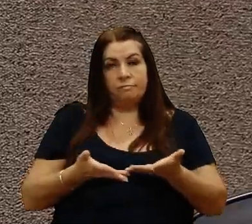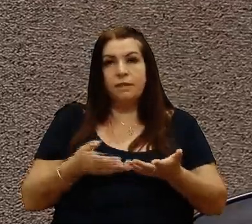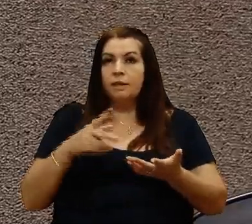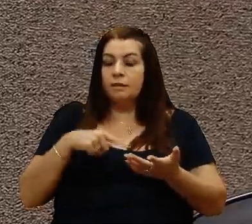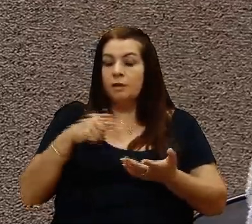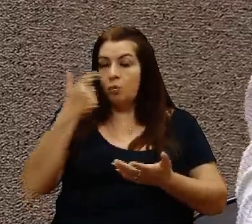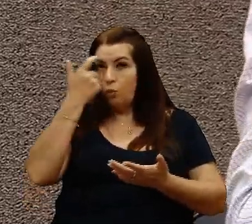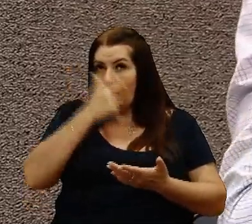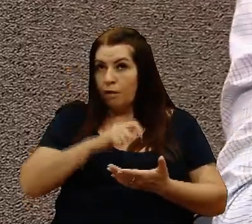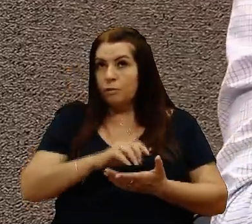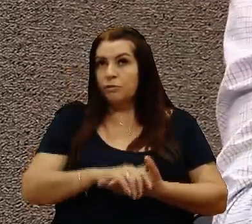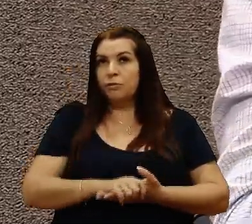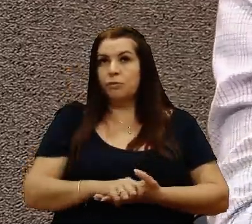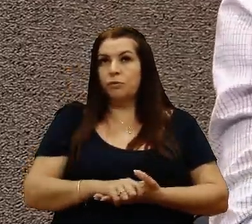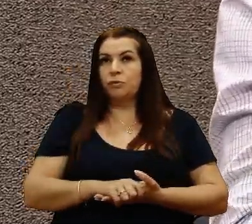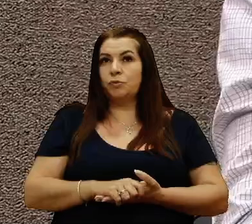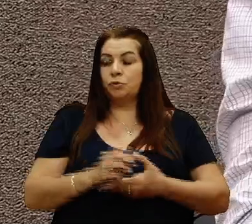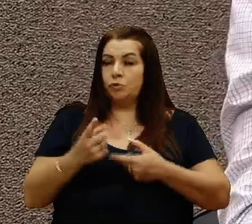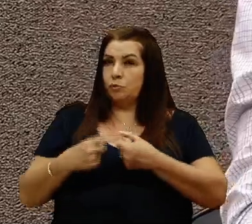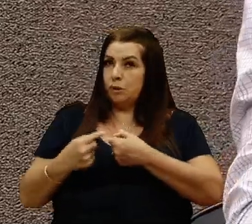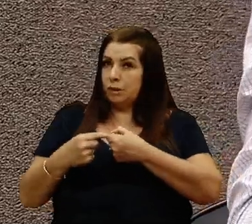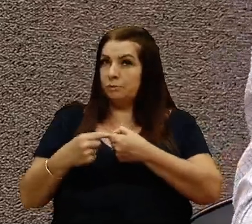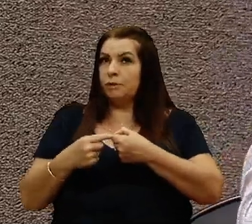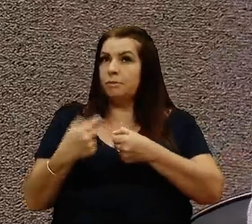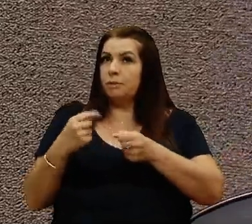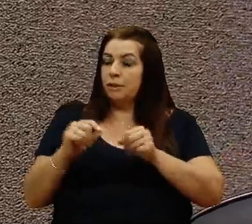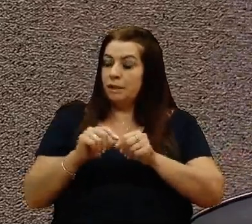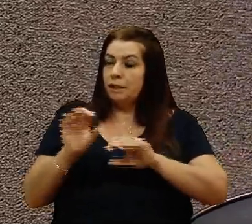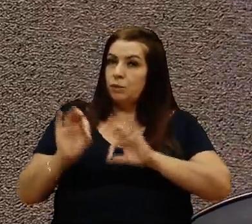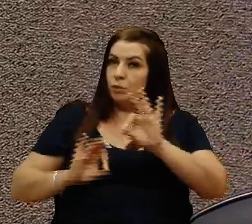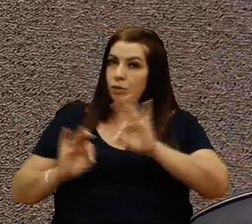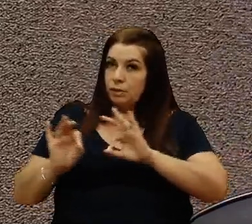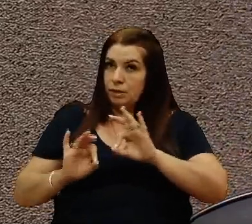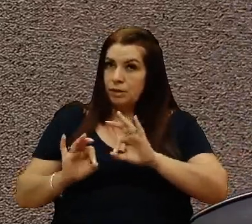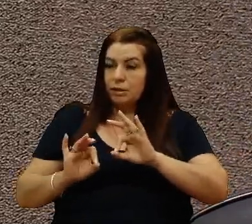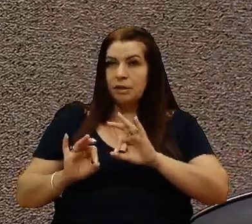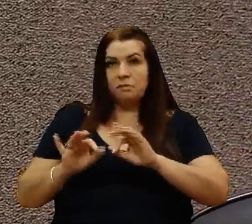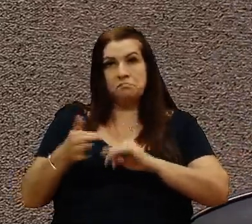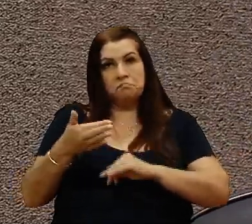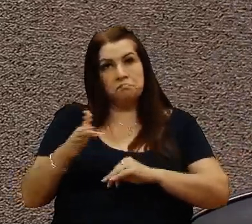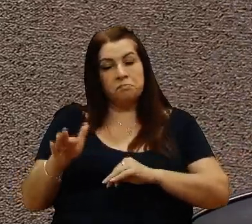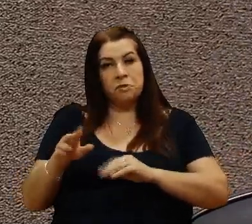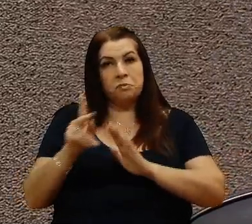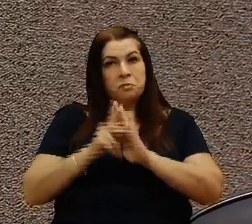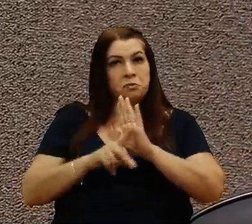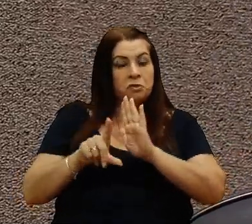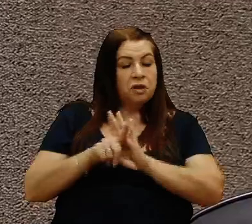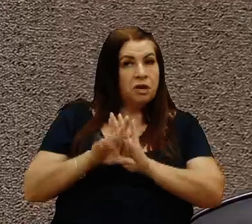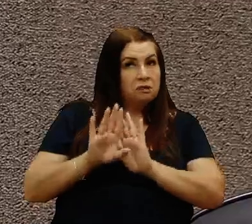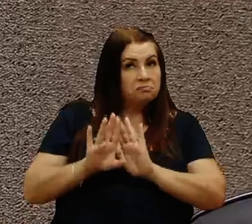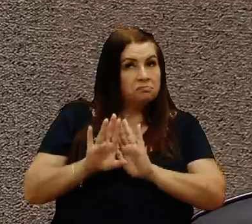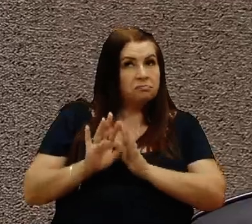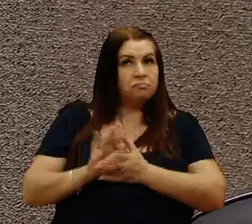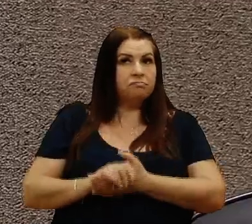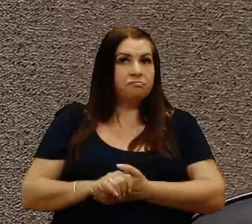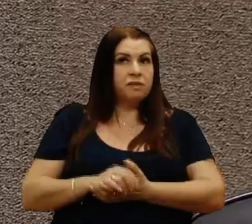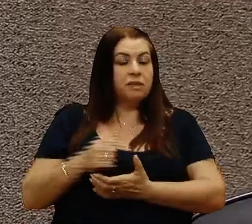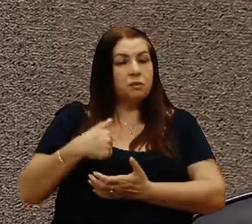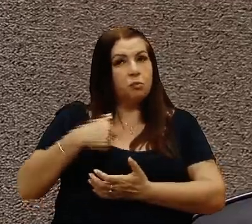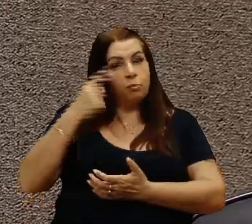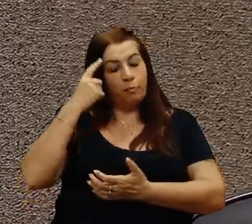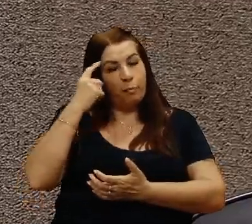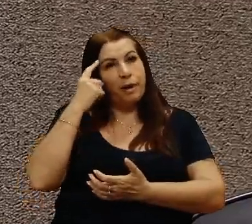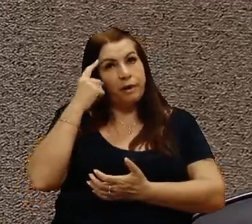que o município deveria organizar talvez um projeto de lei, e eu aqui penso que isso seja